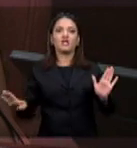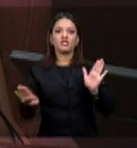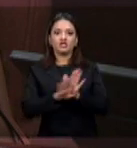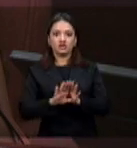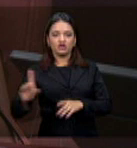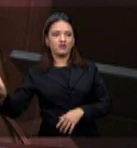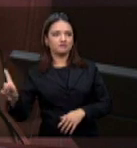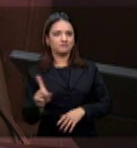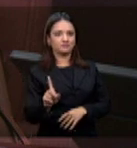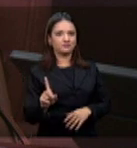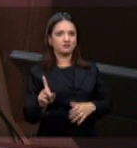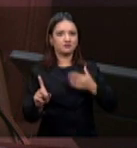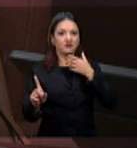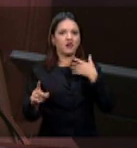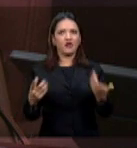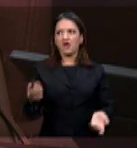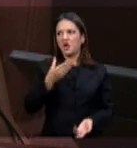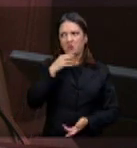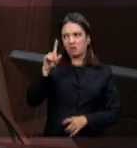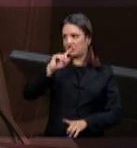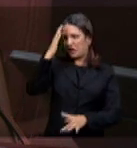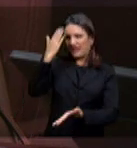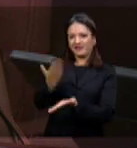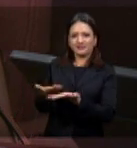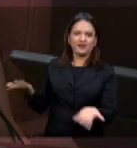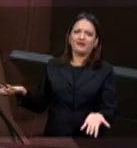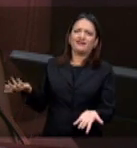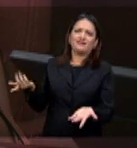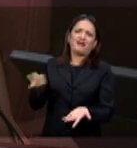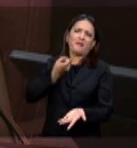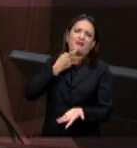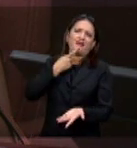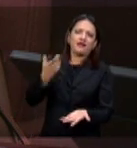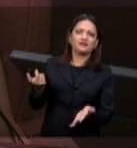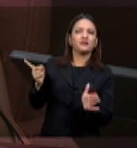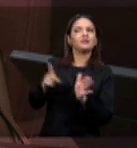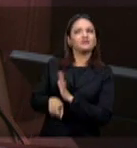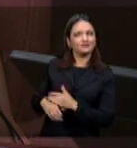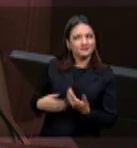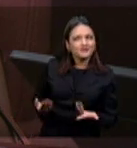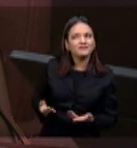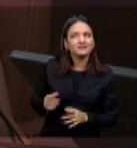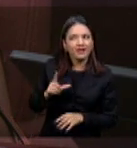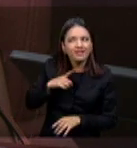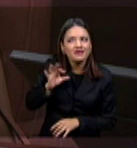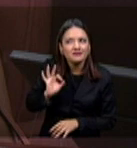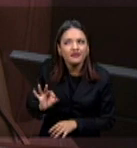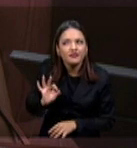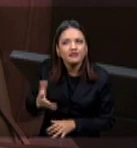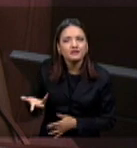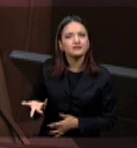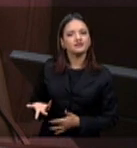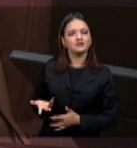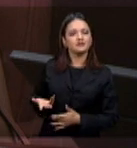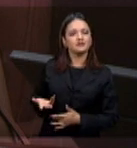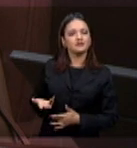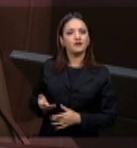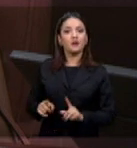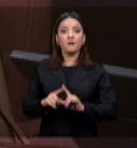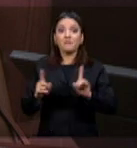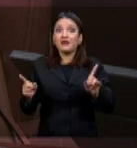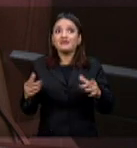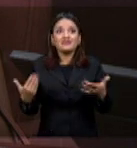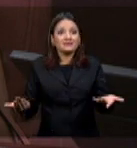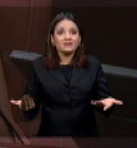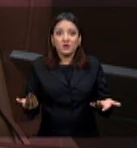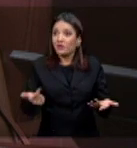e ser recebida com descrédito, com deboche, com perguntas do tipo: mas você tem certeza? E o descrédito